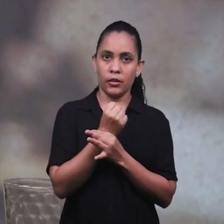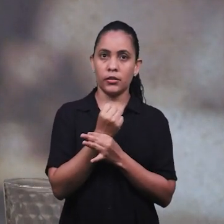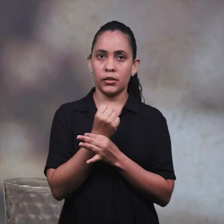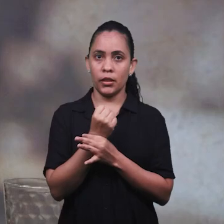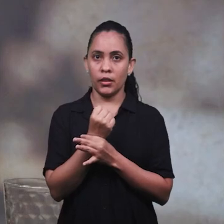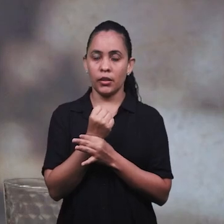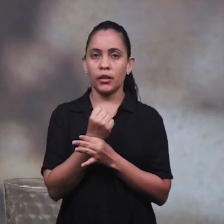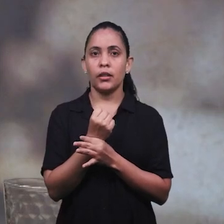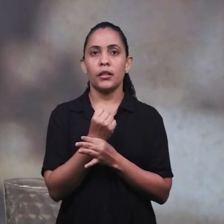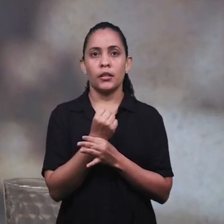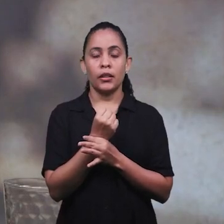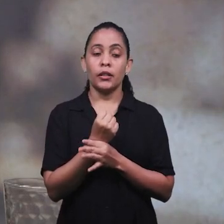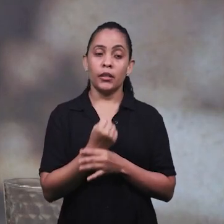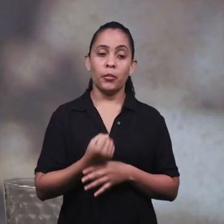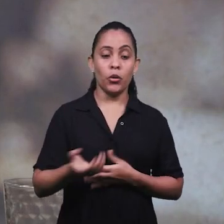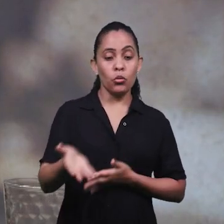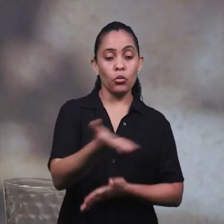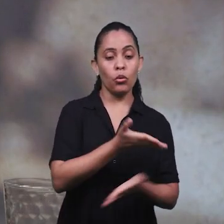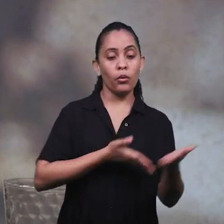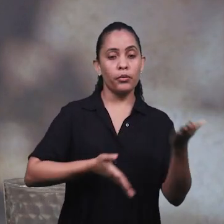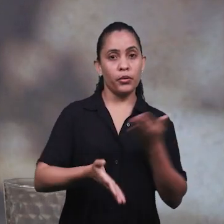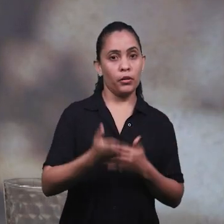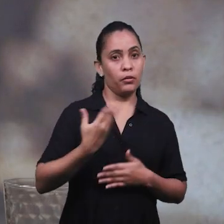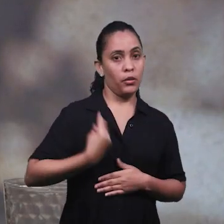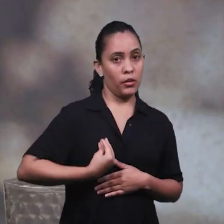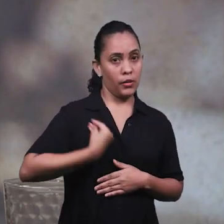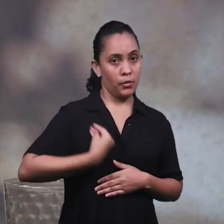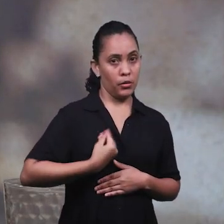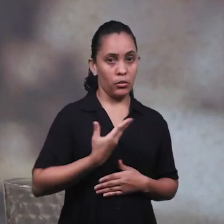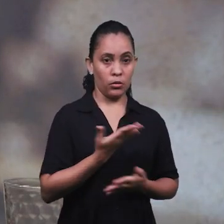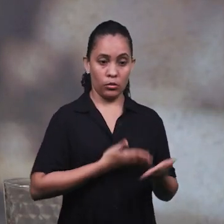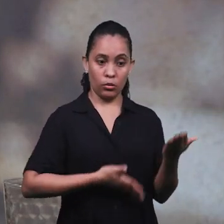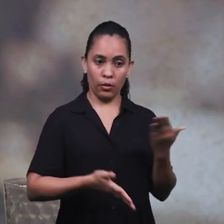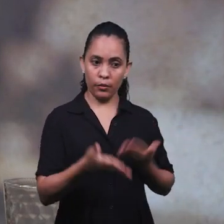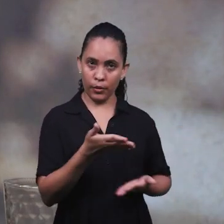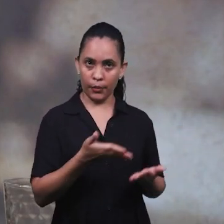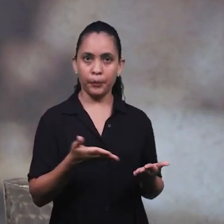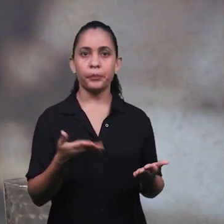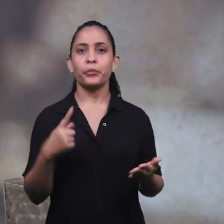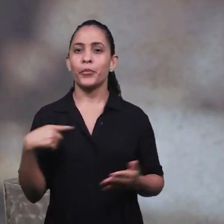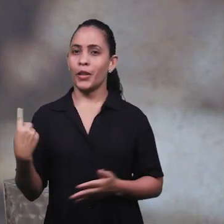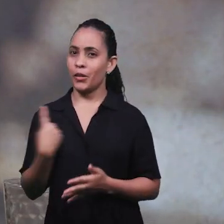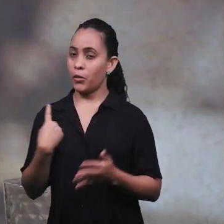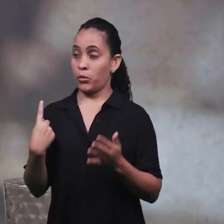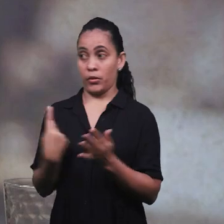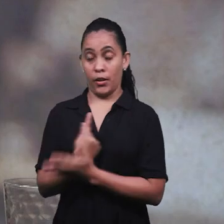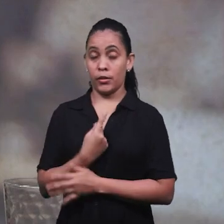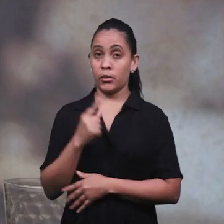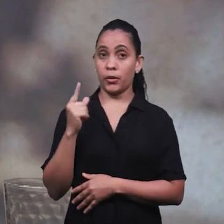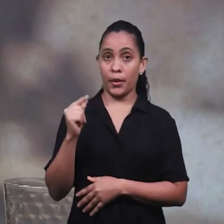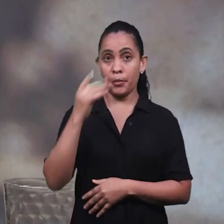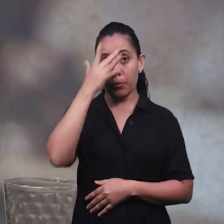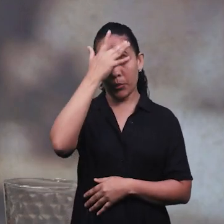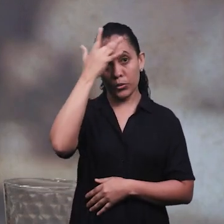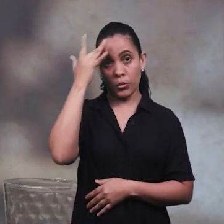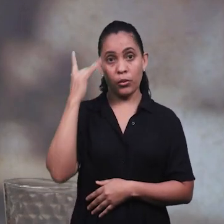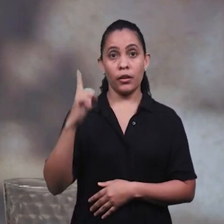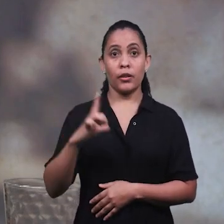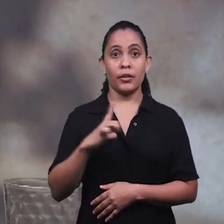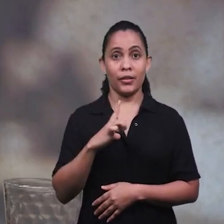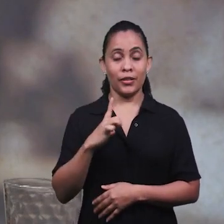à habitabilidade ali do condomínio. Então a gente vê alguns casos assim extremos de pessoas que